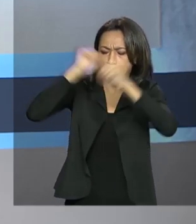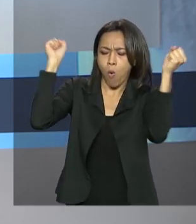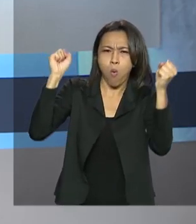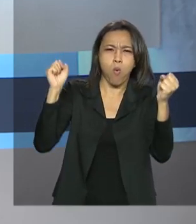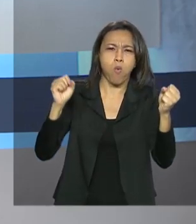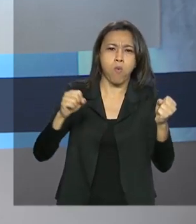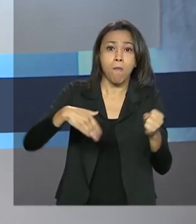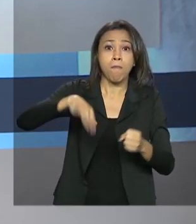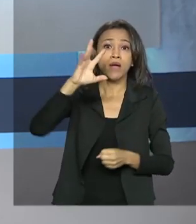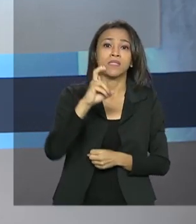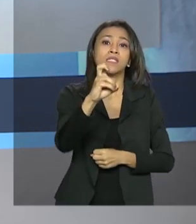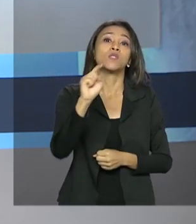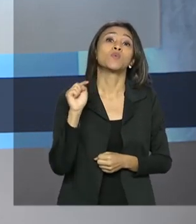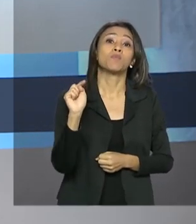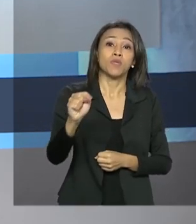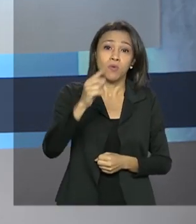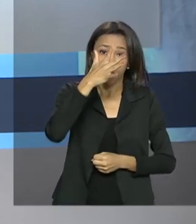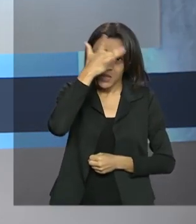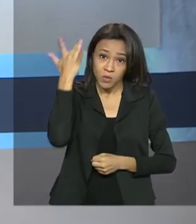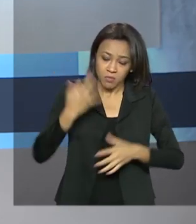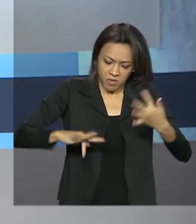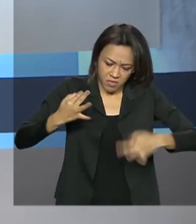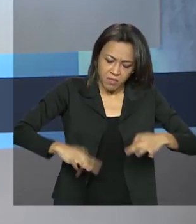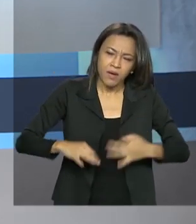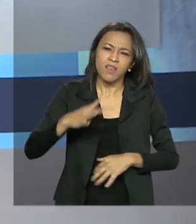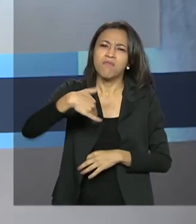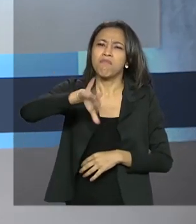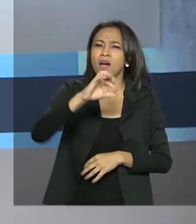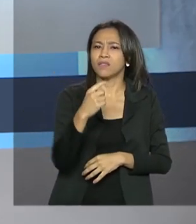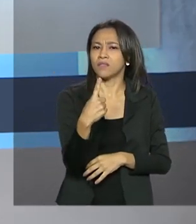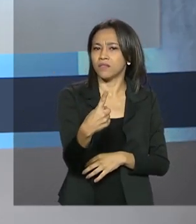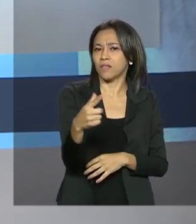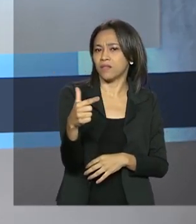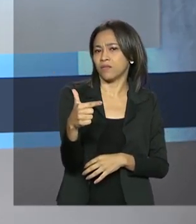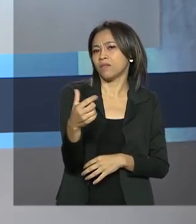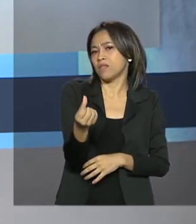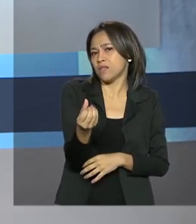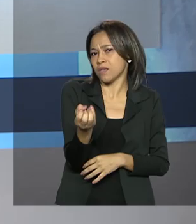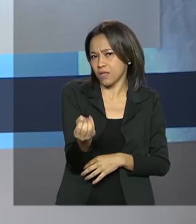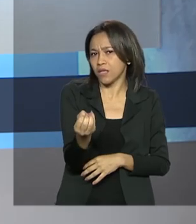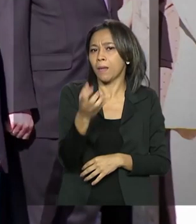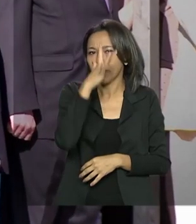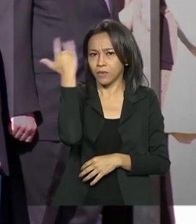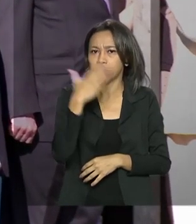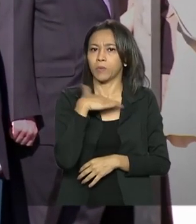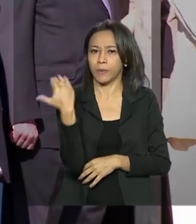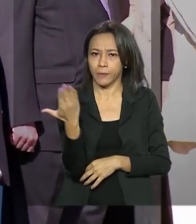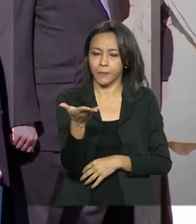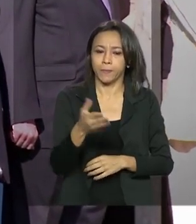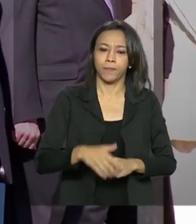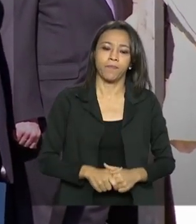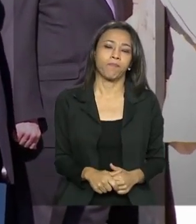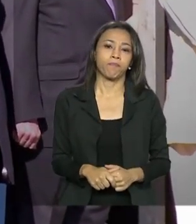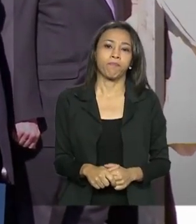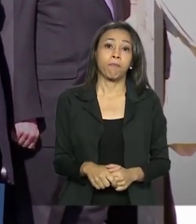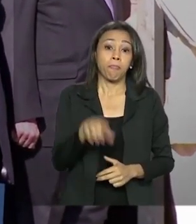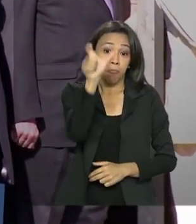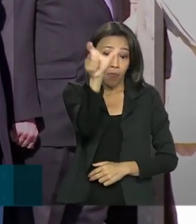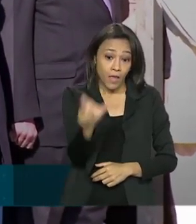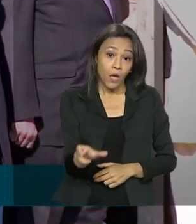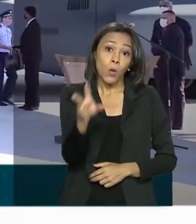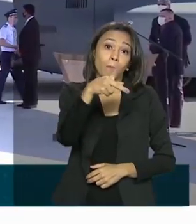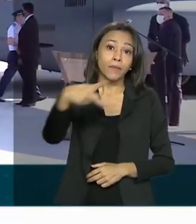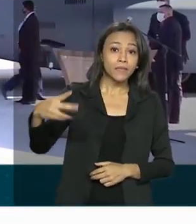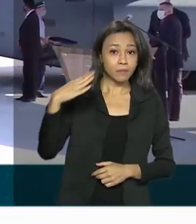mais de 5 mil feridos e mais de 170 pessoas morreram na capital libanesa. O presidente Jair